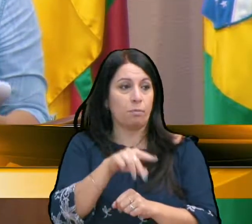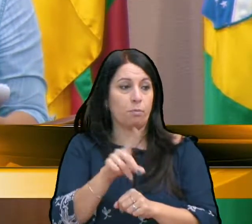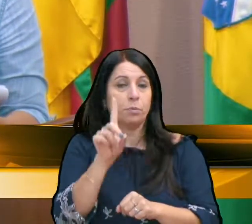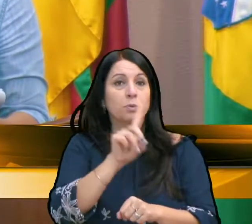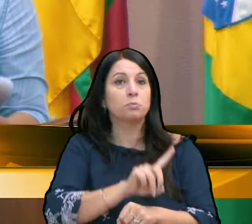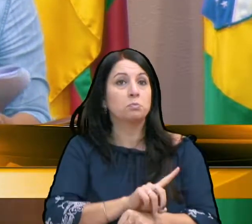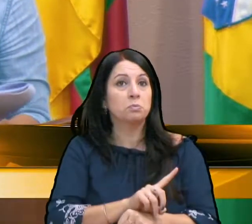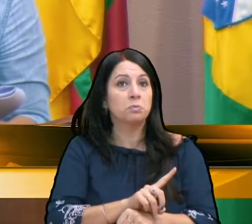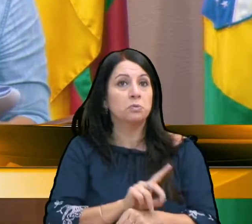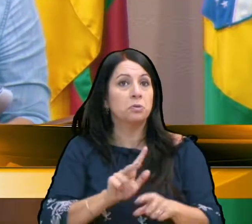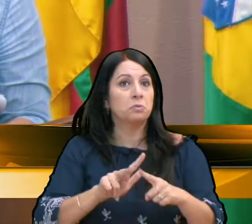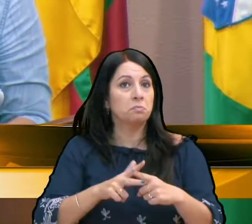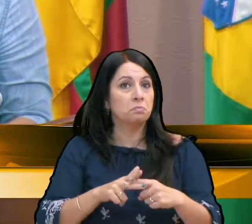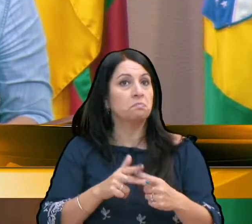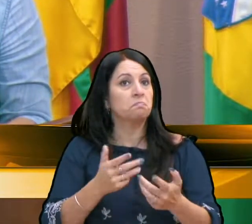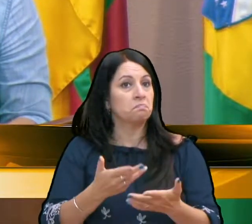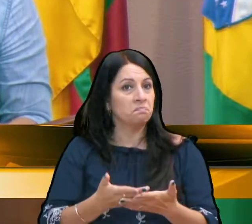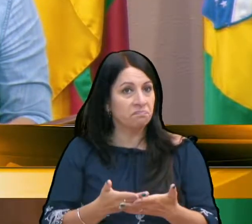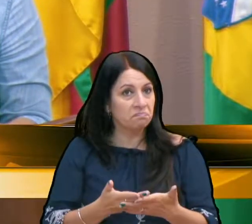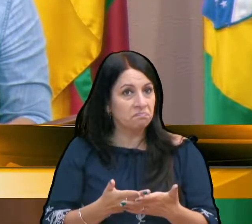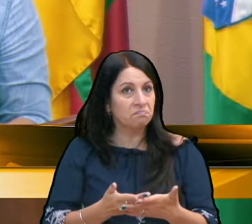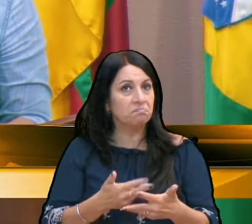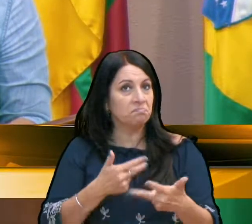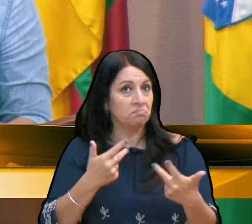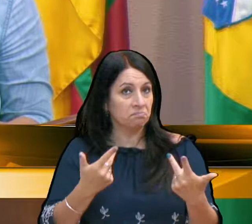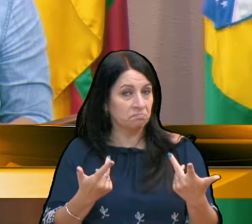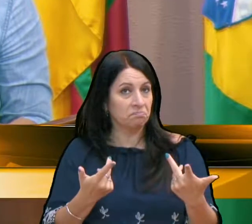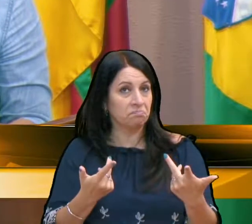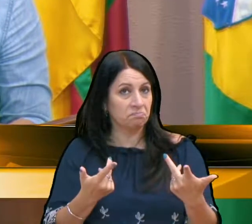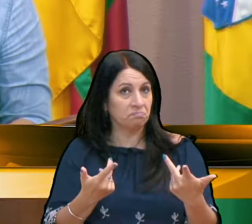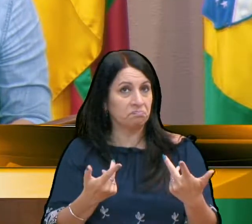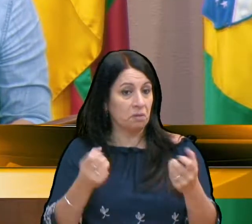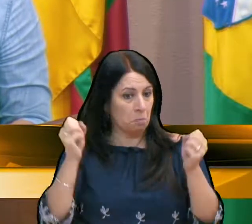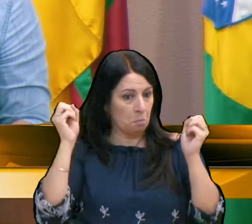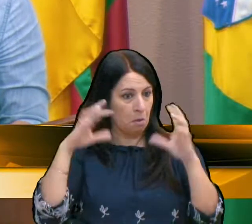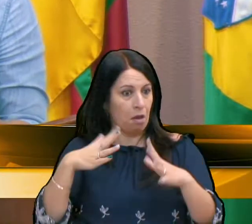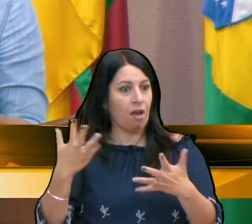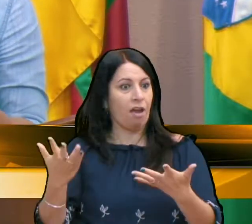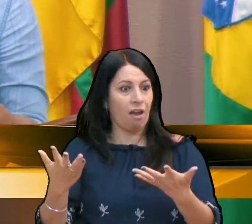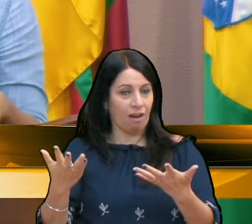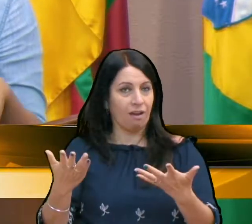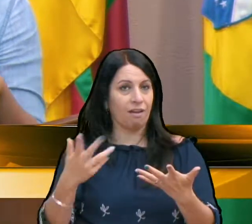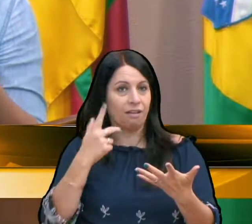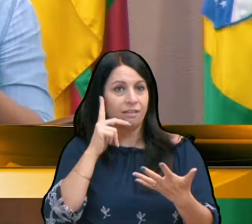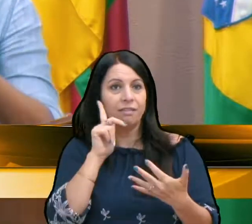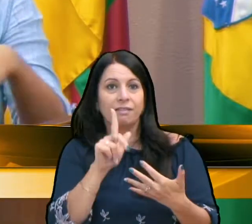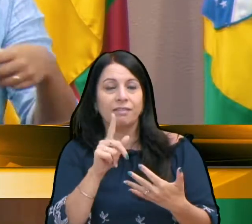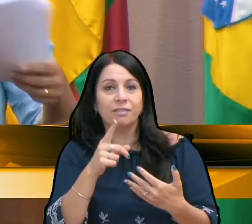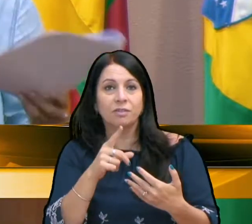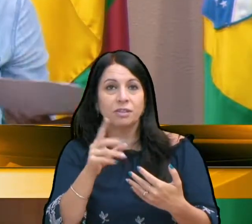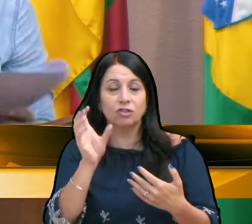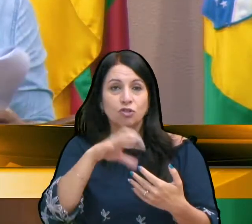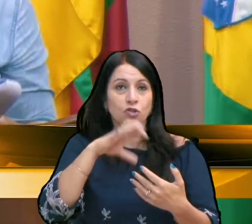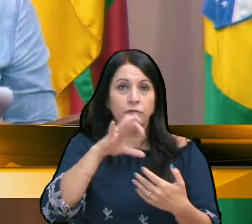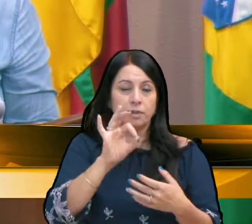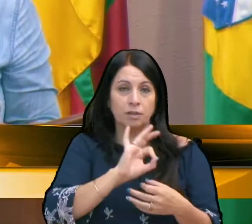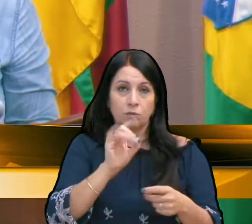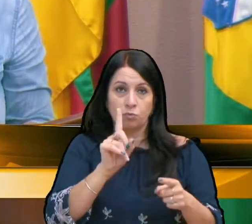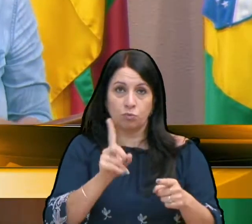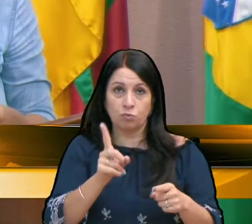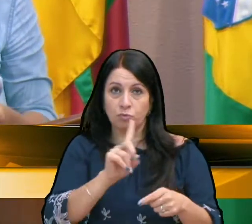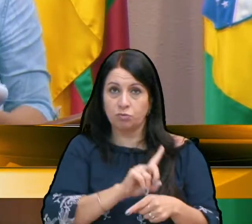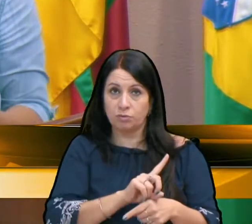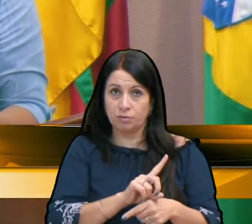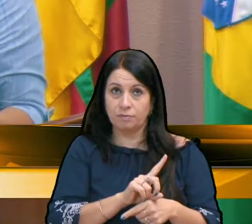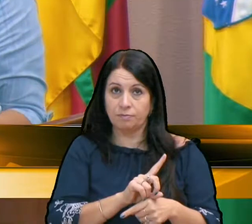dia, né, de manutenção. É uma coisa que é mágica, né? Considerando que não deve chover nenhum dia para fazer